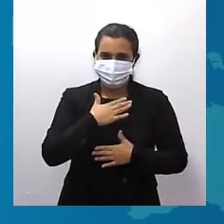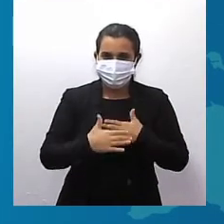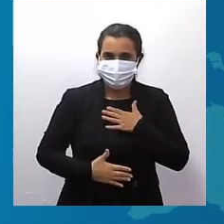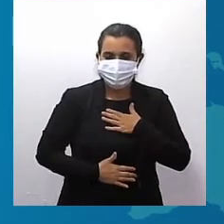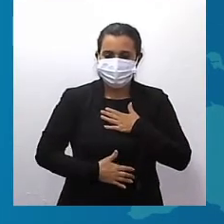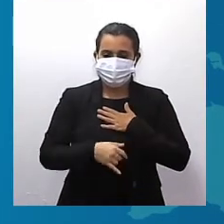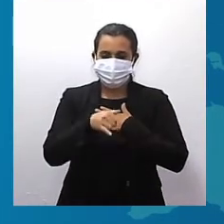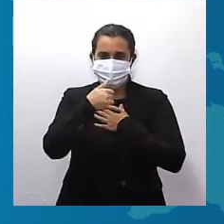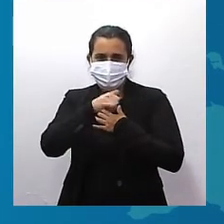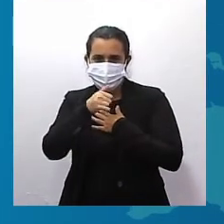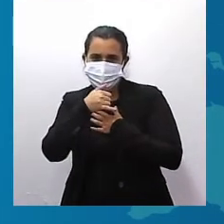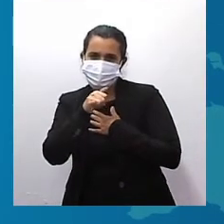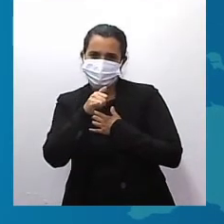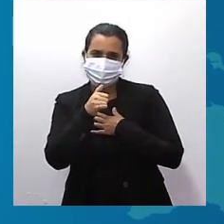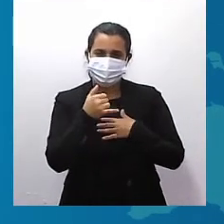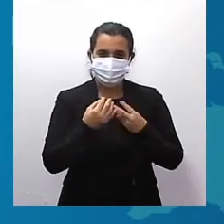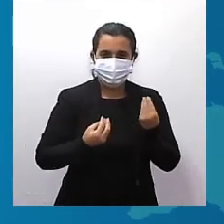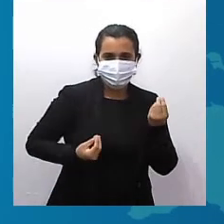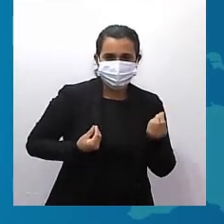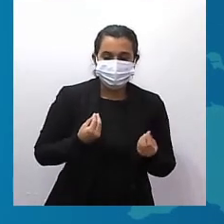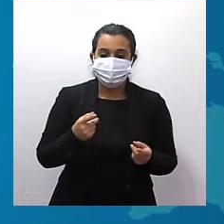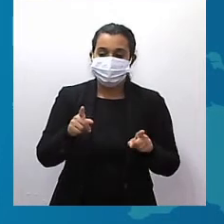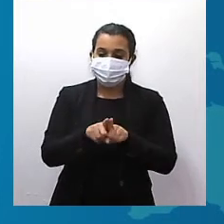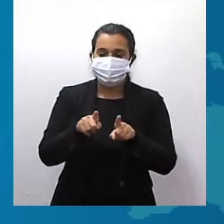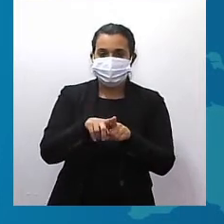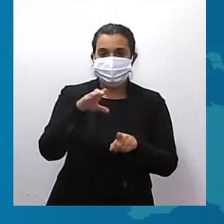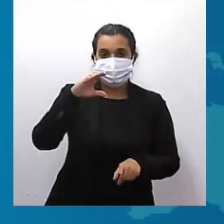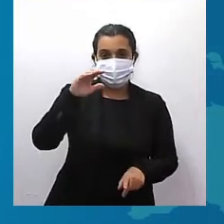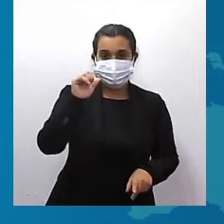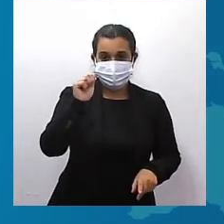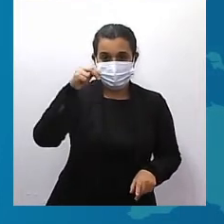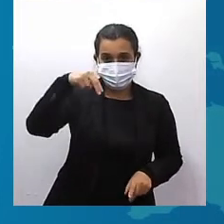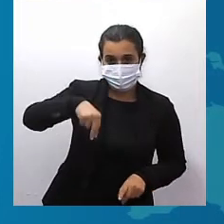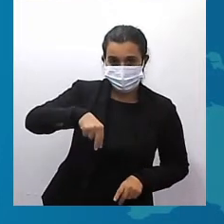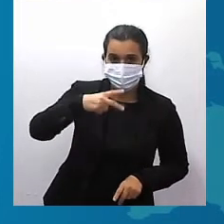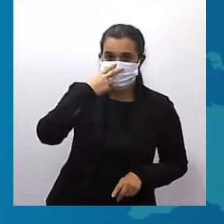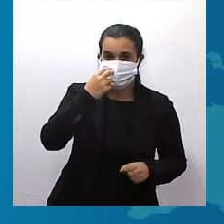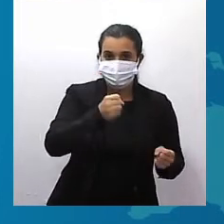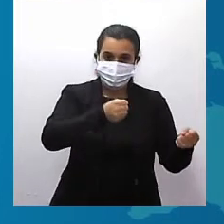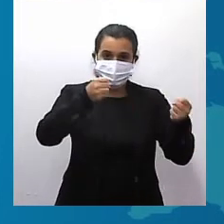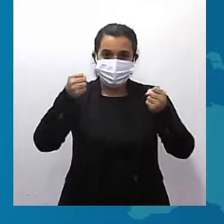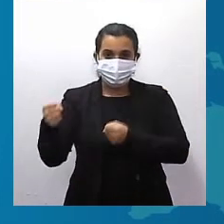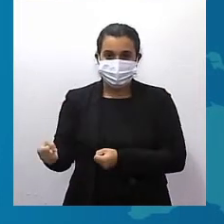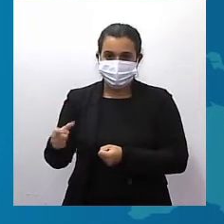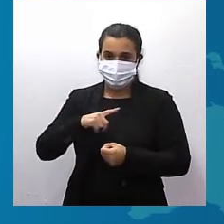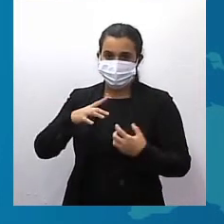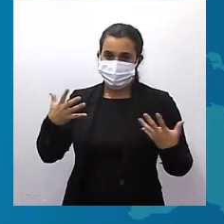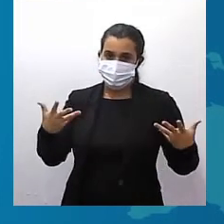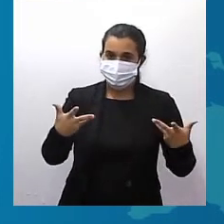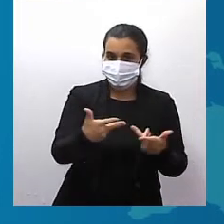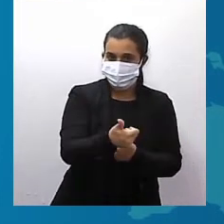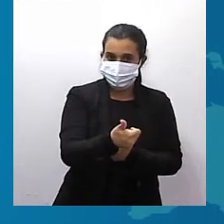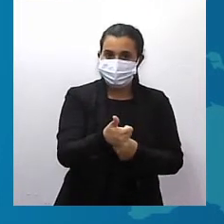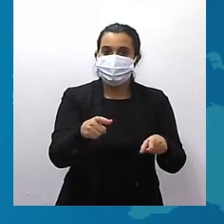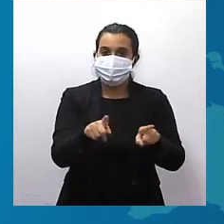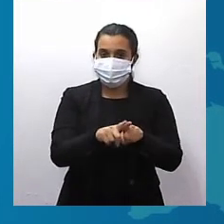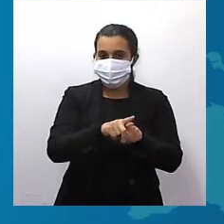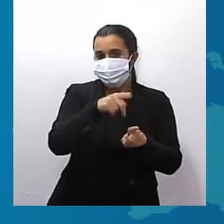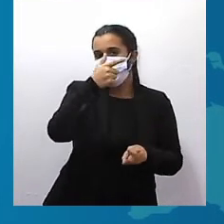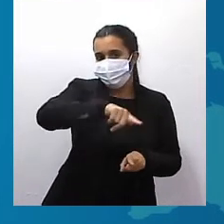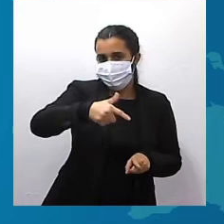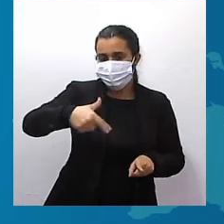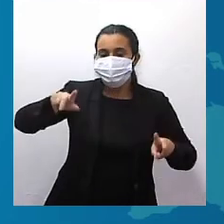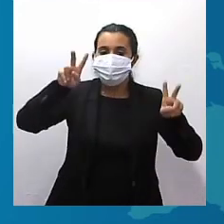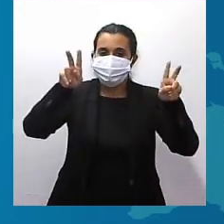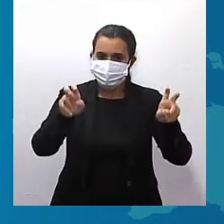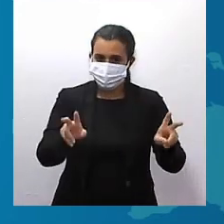elétrica, enfim. E o can como poder no sentido de habilidade e outros termos que a